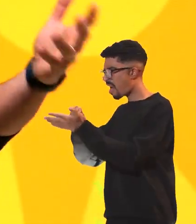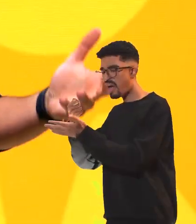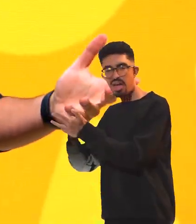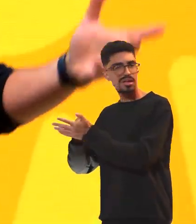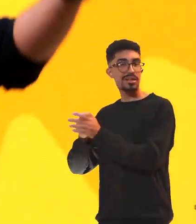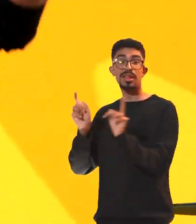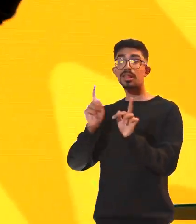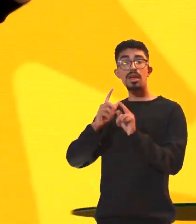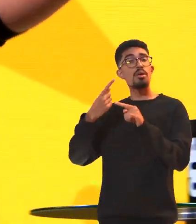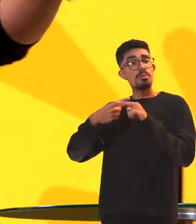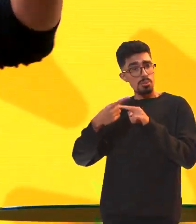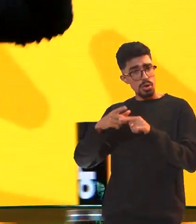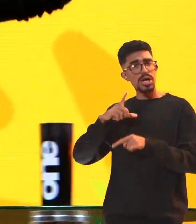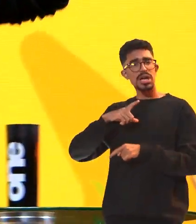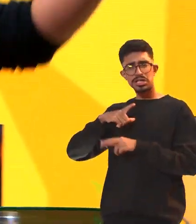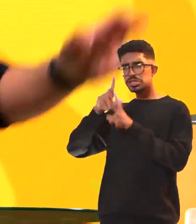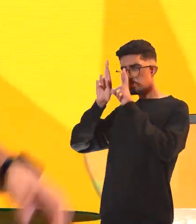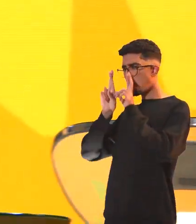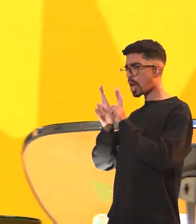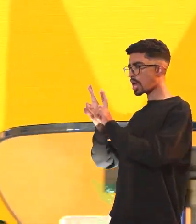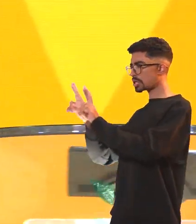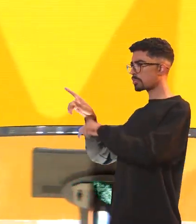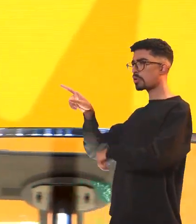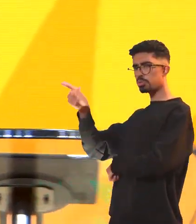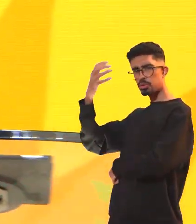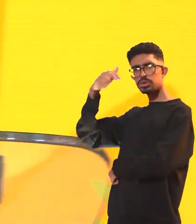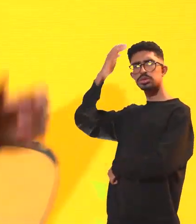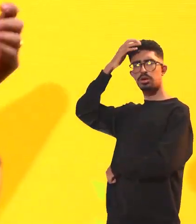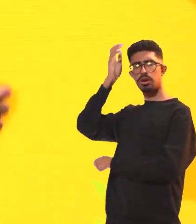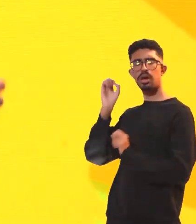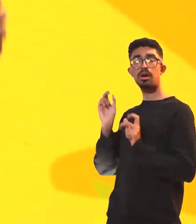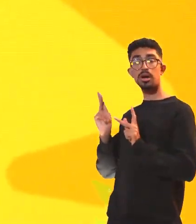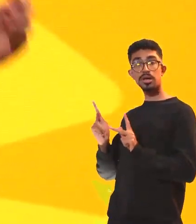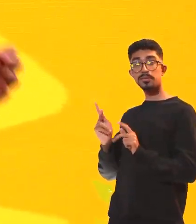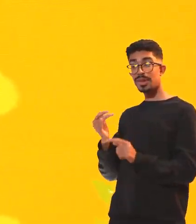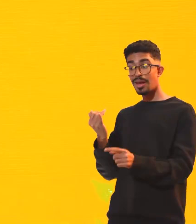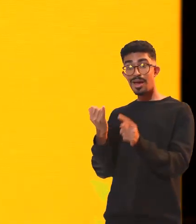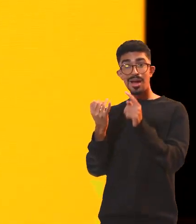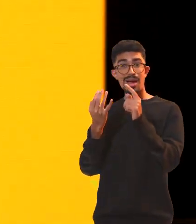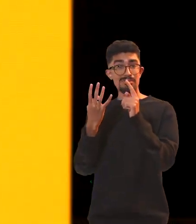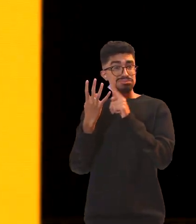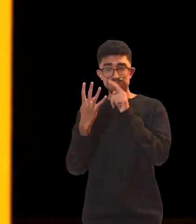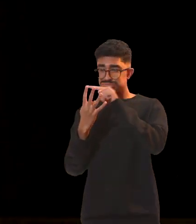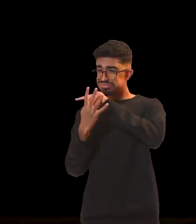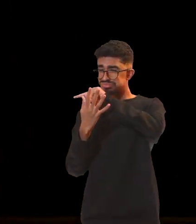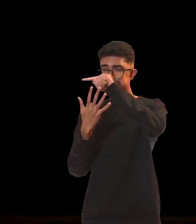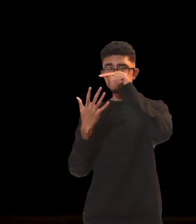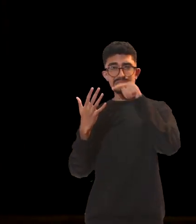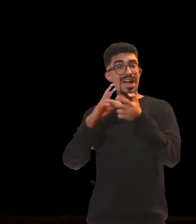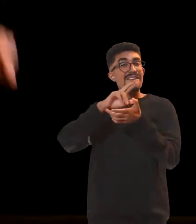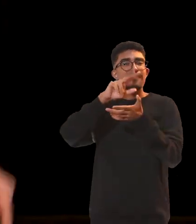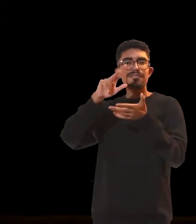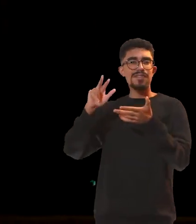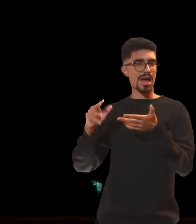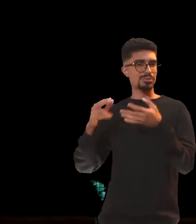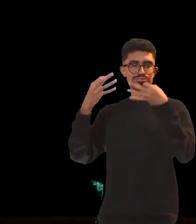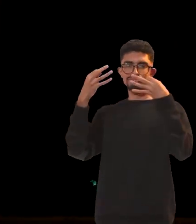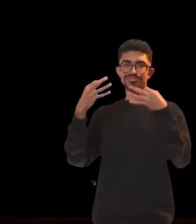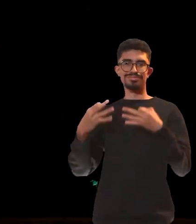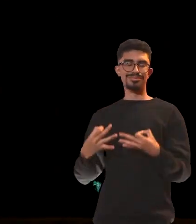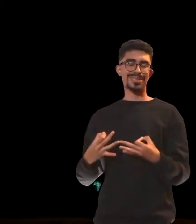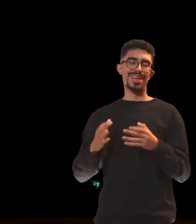porque respeitava a posição, a unção do rei de Israel. Davi teve muitos acertos, mas esse